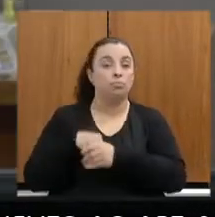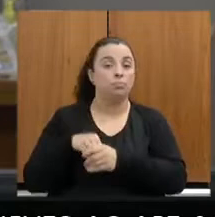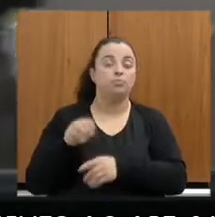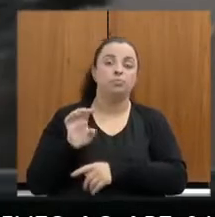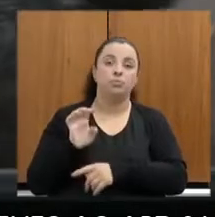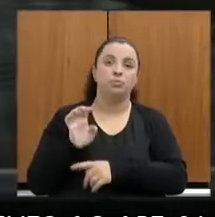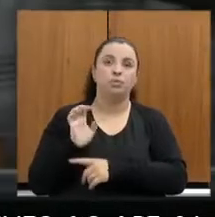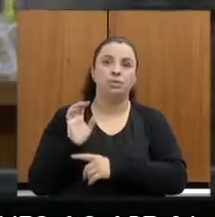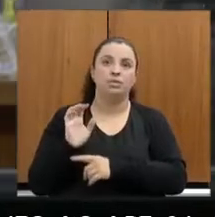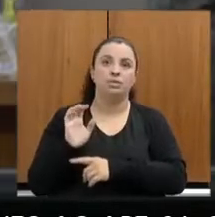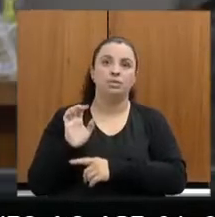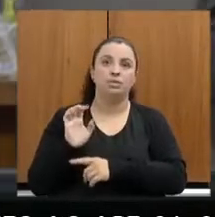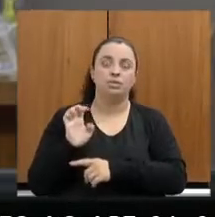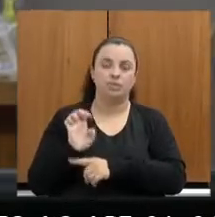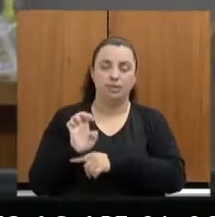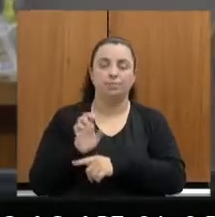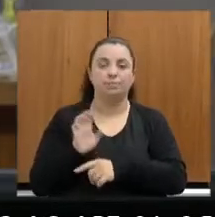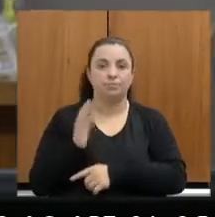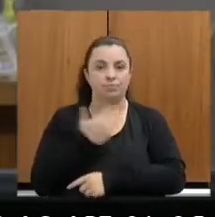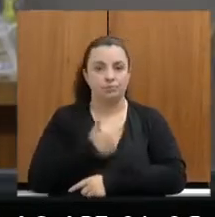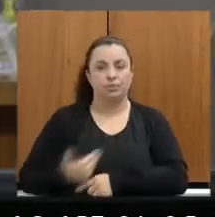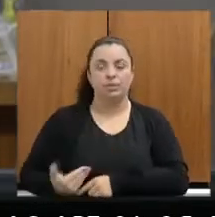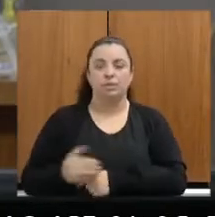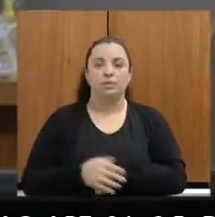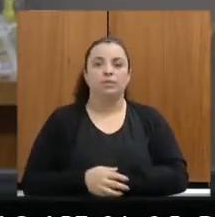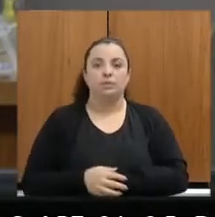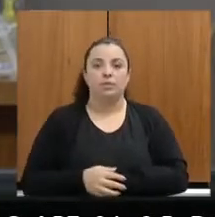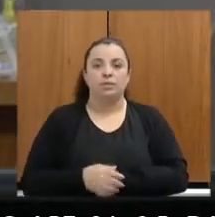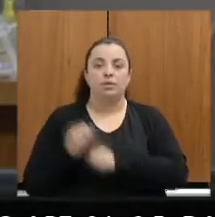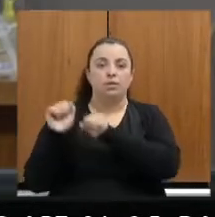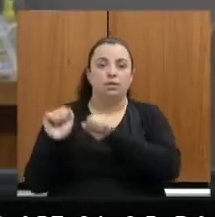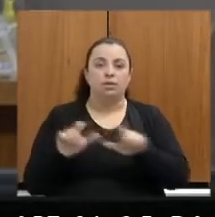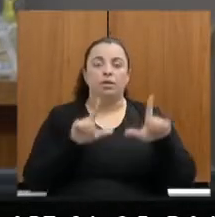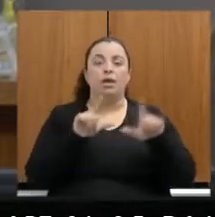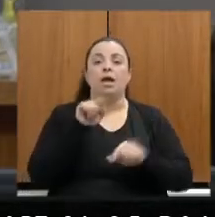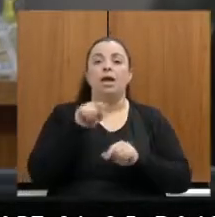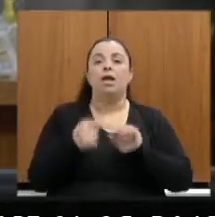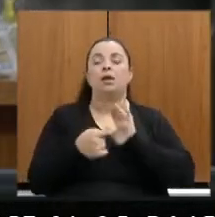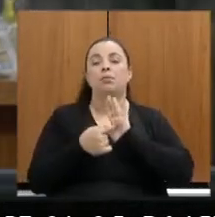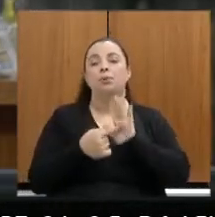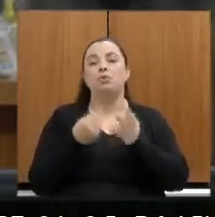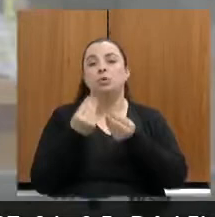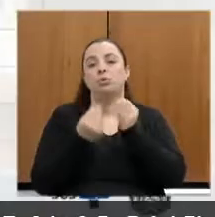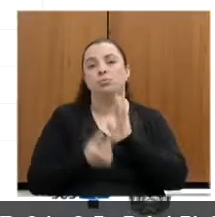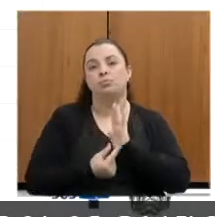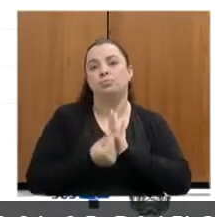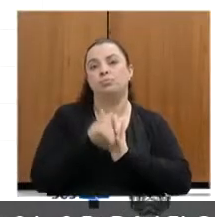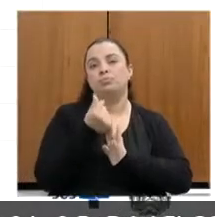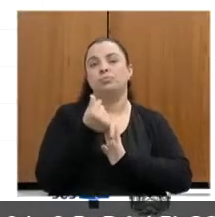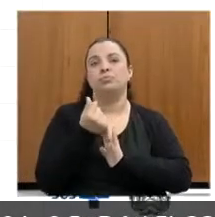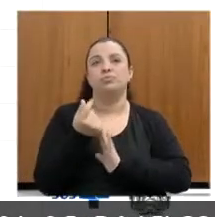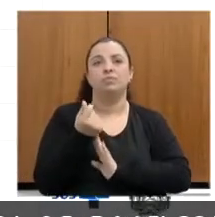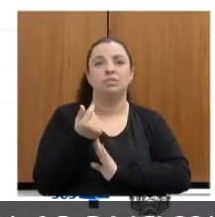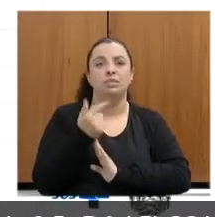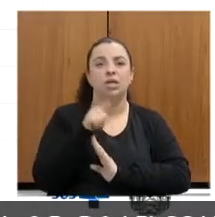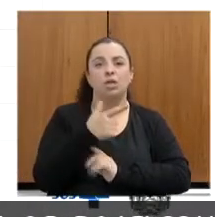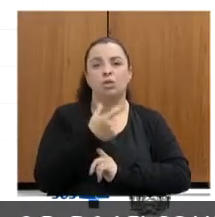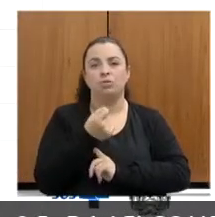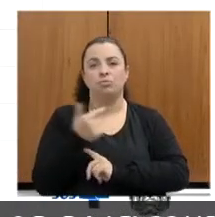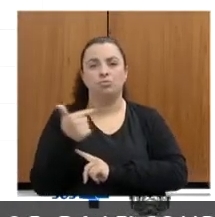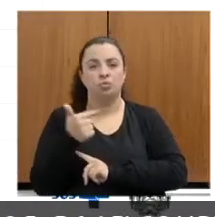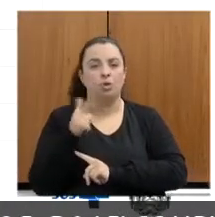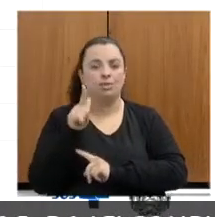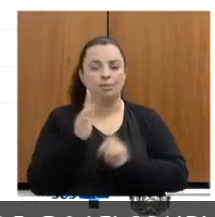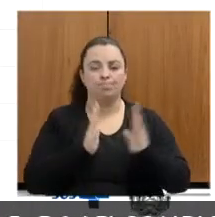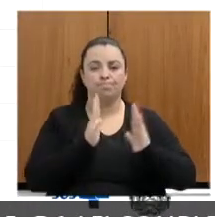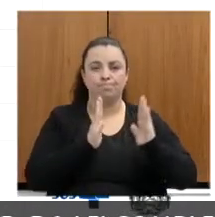vou te passar então aqui a gente trata da execução orçamentária financeira Lembrando que 2022 ainda é parcial né estamos